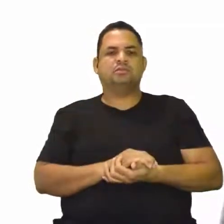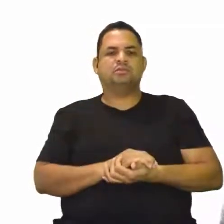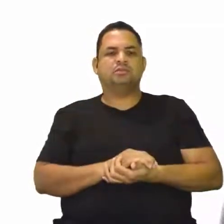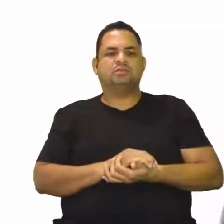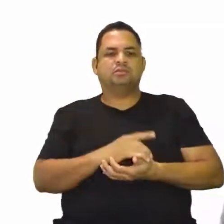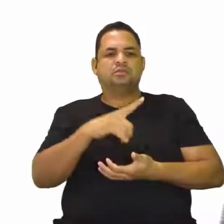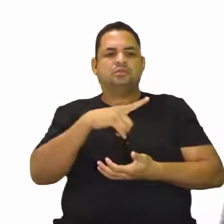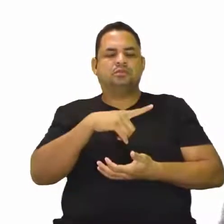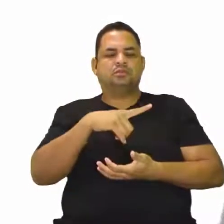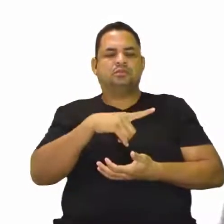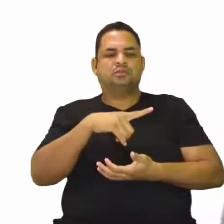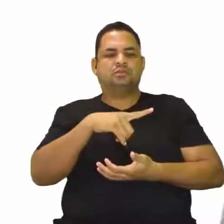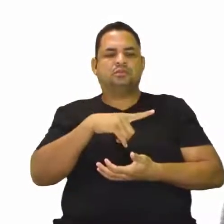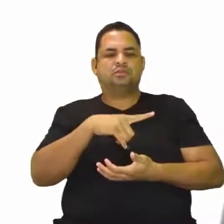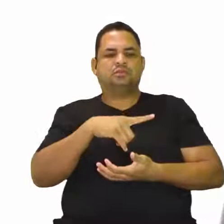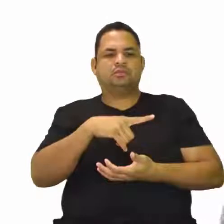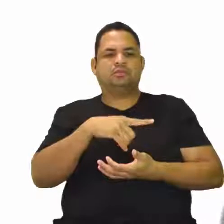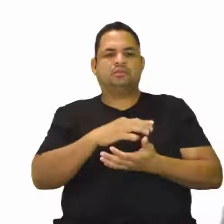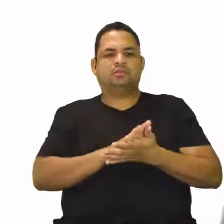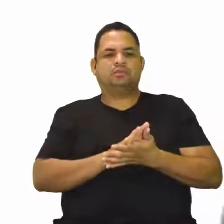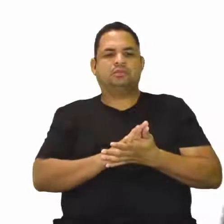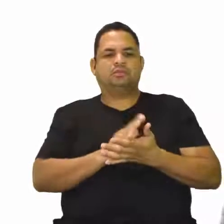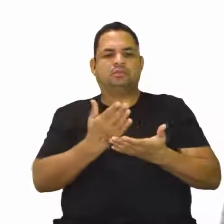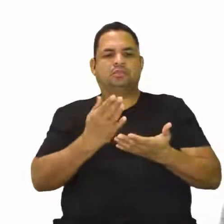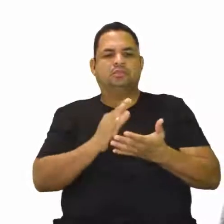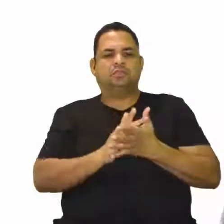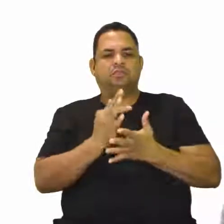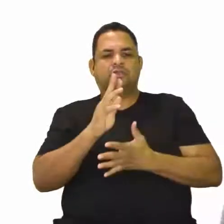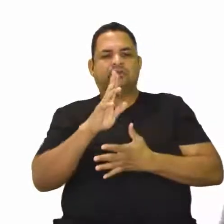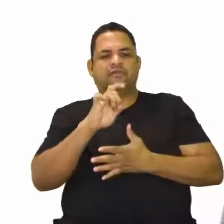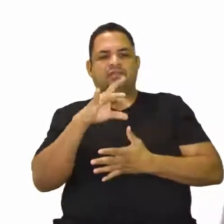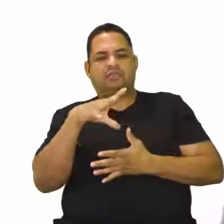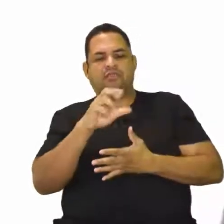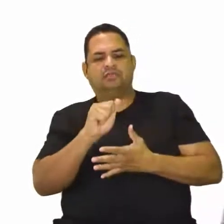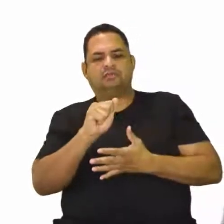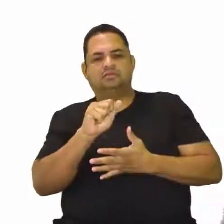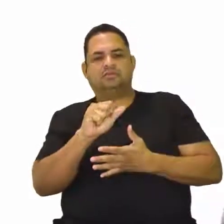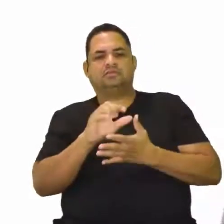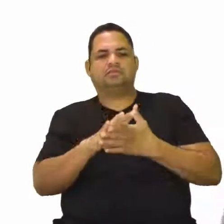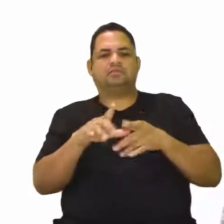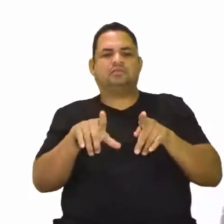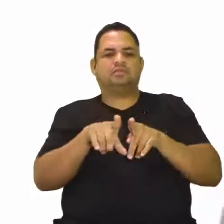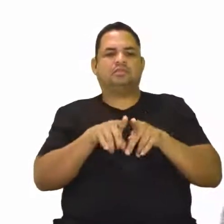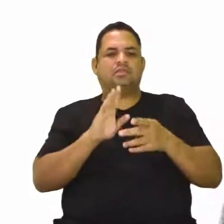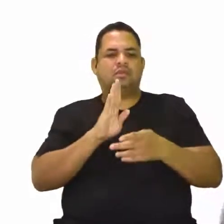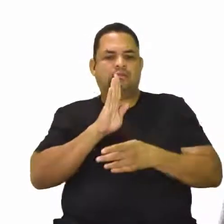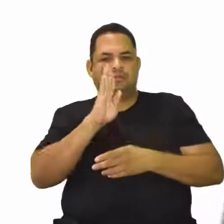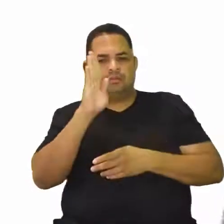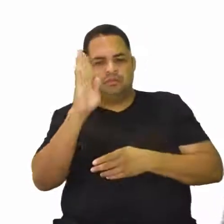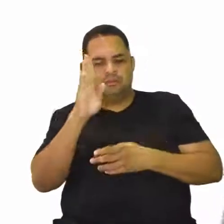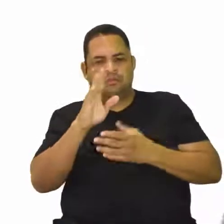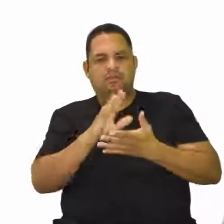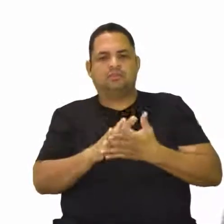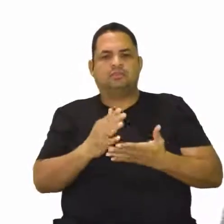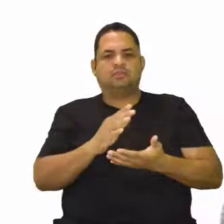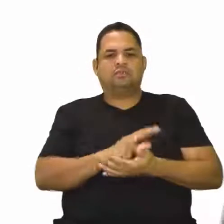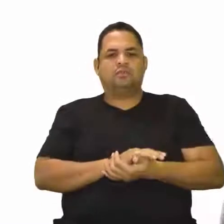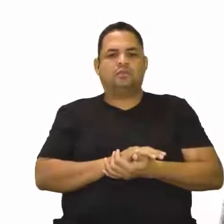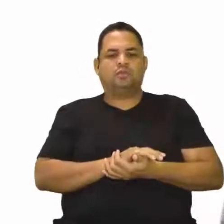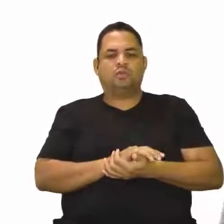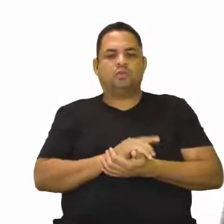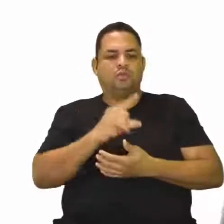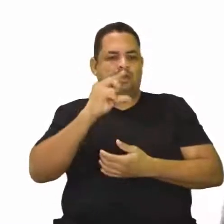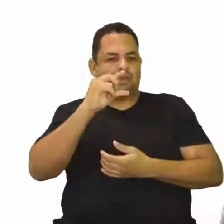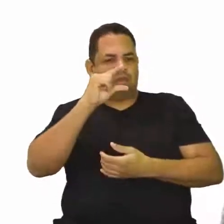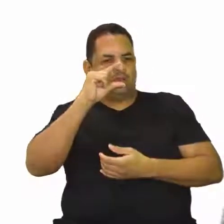E aí o teu é a Filândia O que foi reconquistada eu tenho uma Bulgária eu